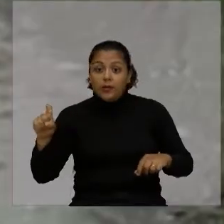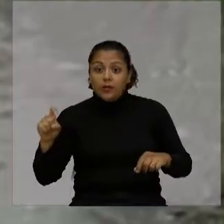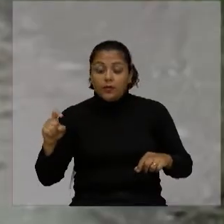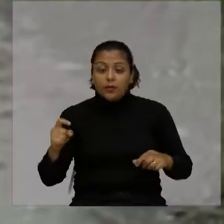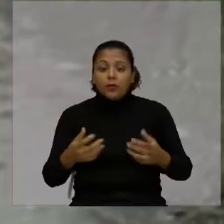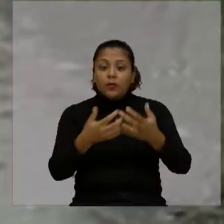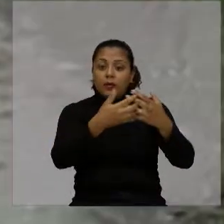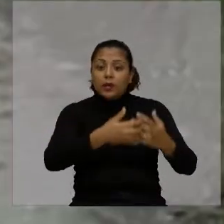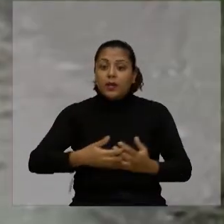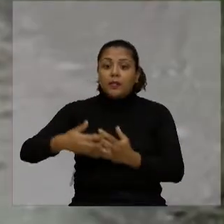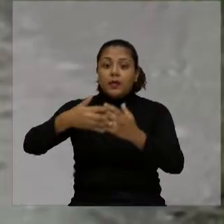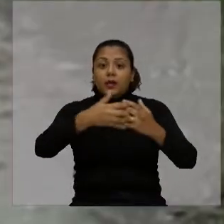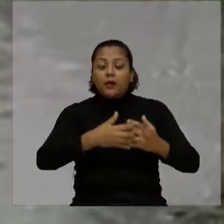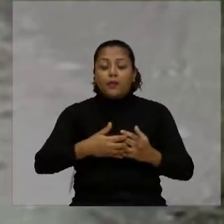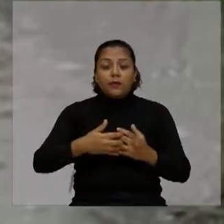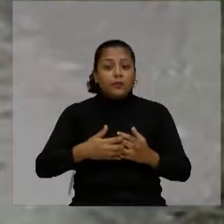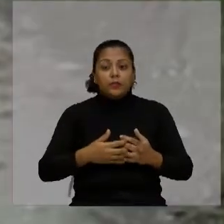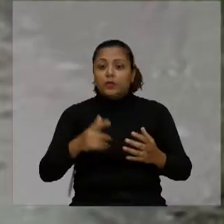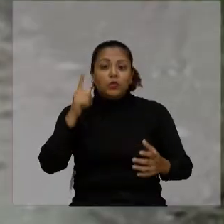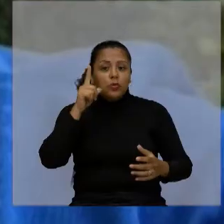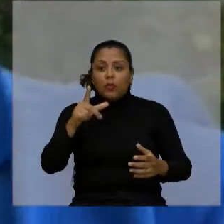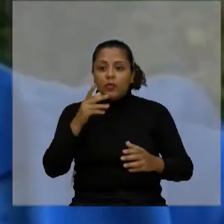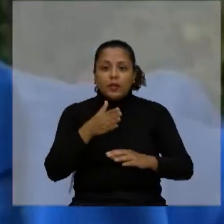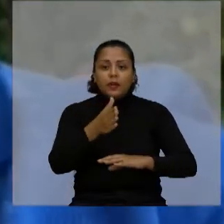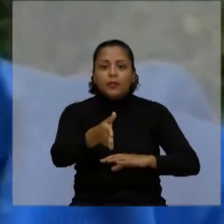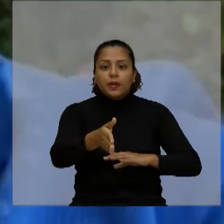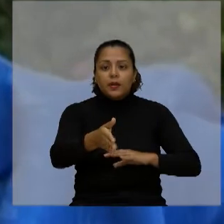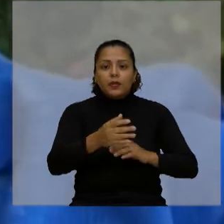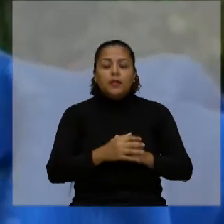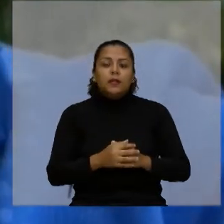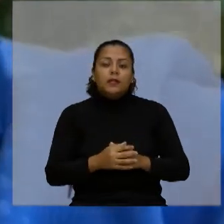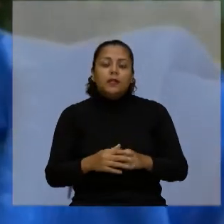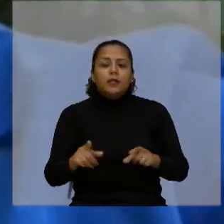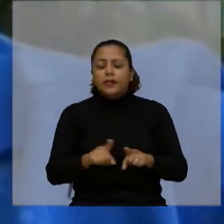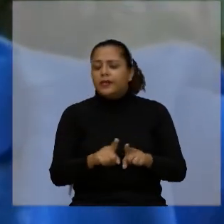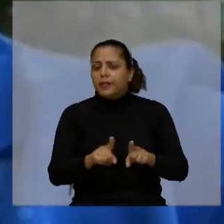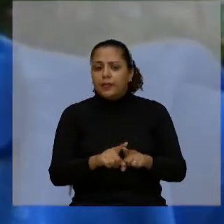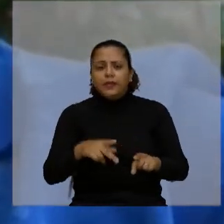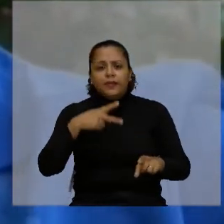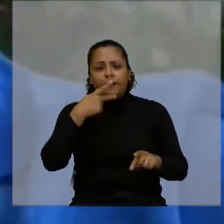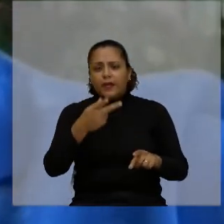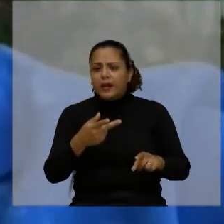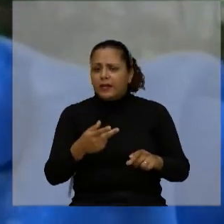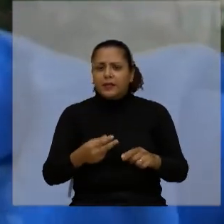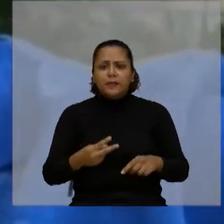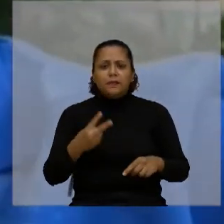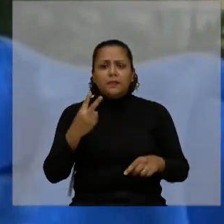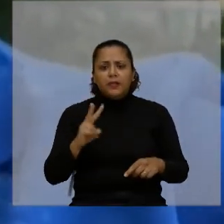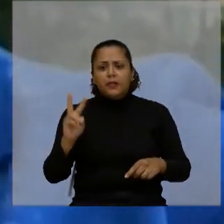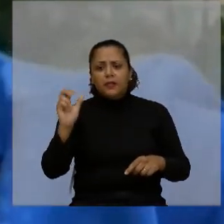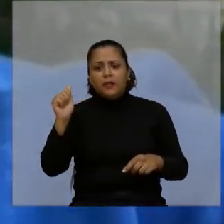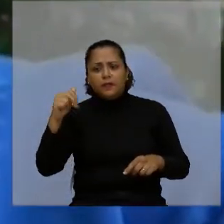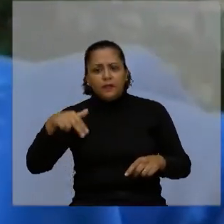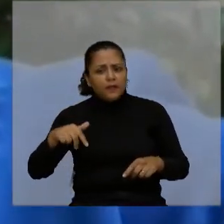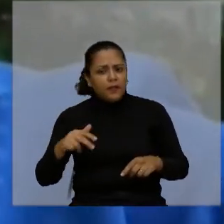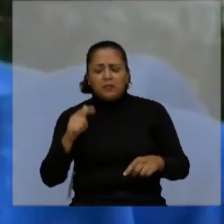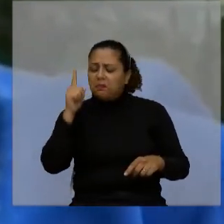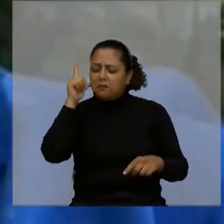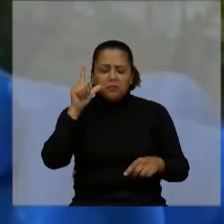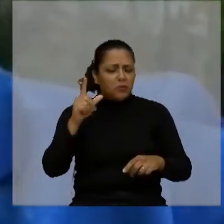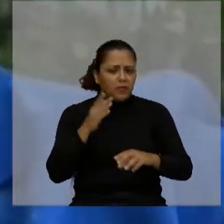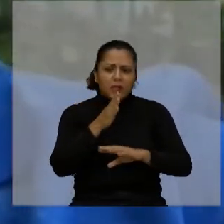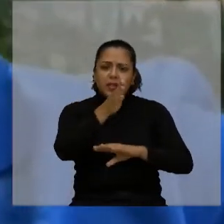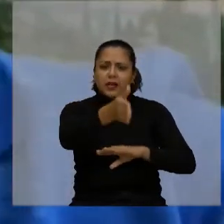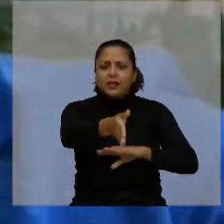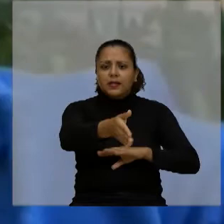nesse trecho, né? Além do caminhão, vários relatos de que as vans escolares não conseguem entrar aqui na